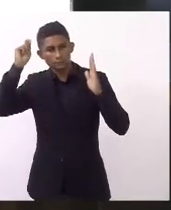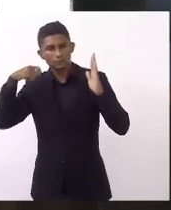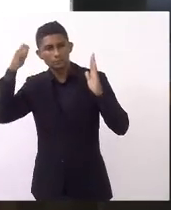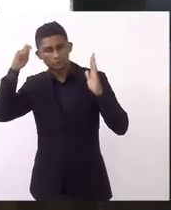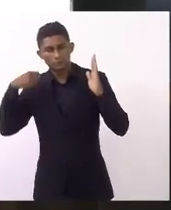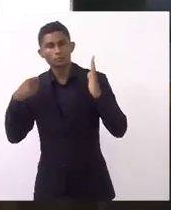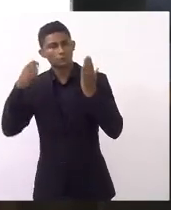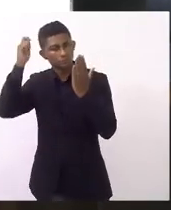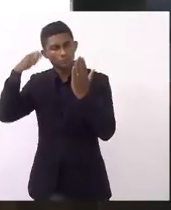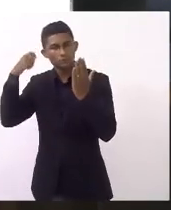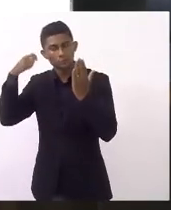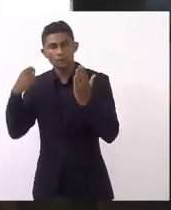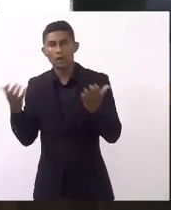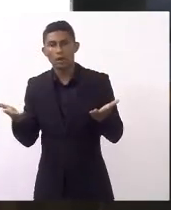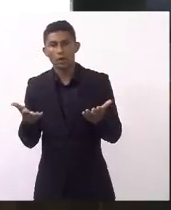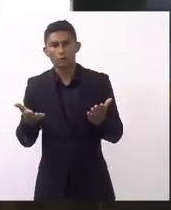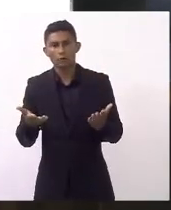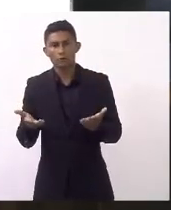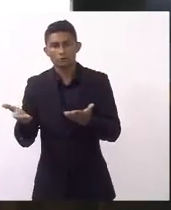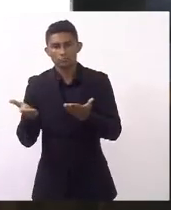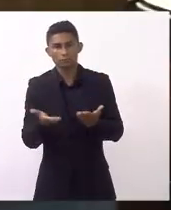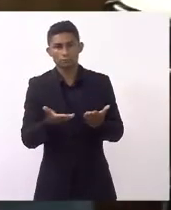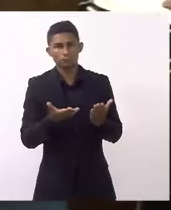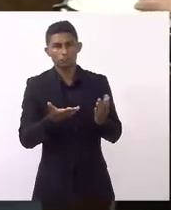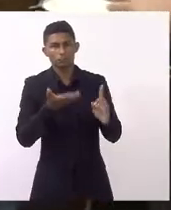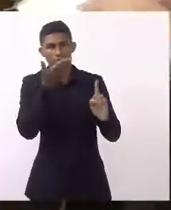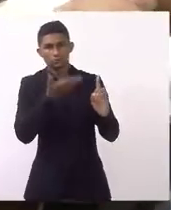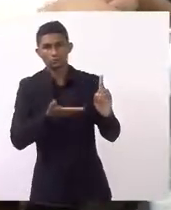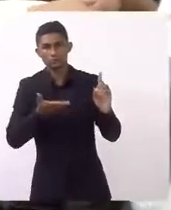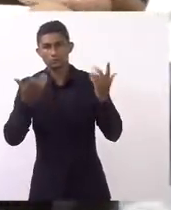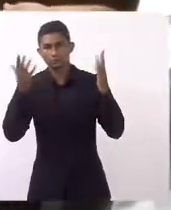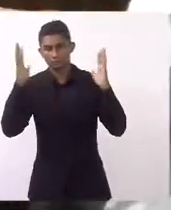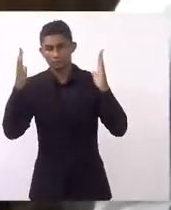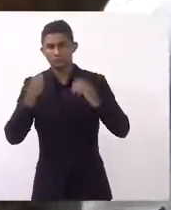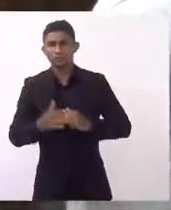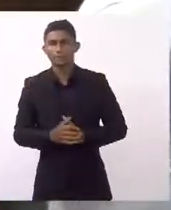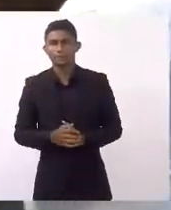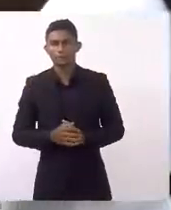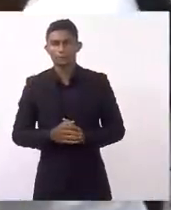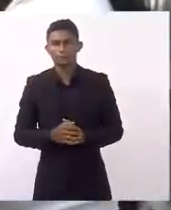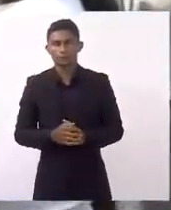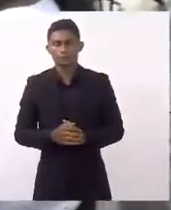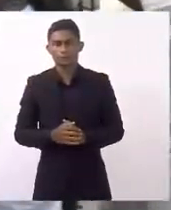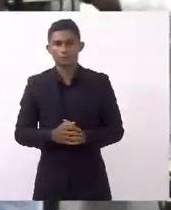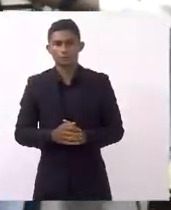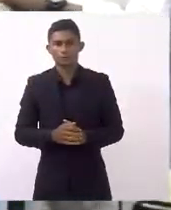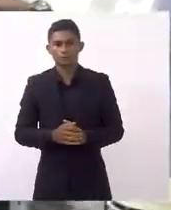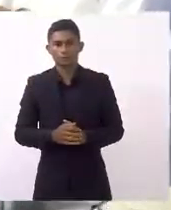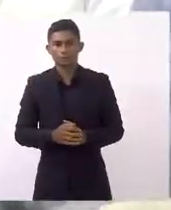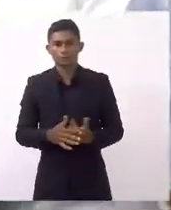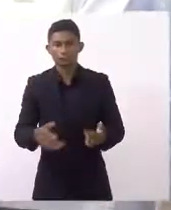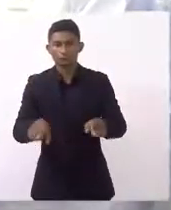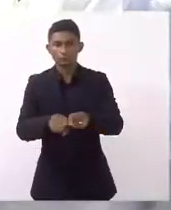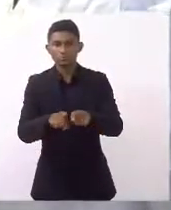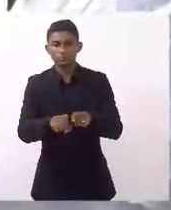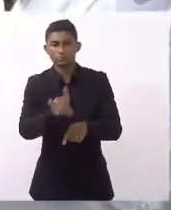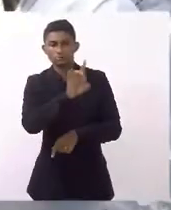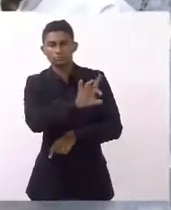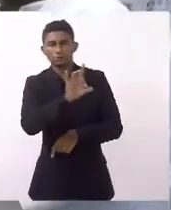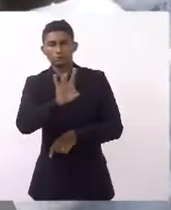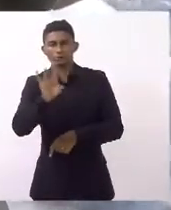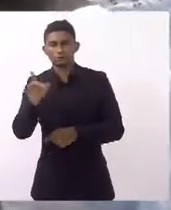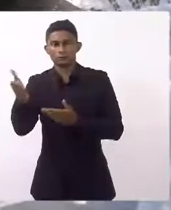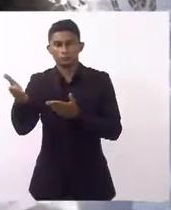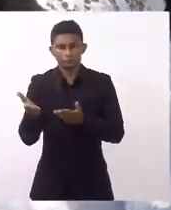homenagem é importante dizer e eu vou convidar os cada um e cada